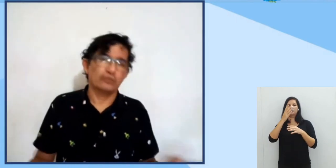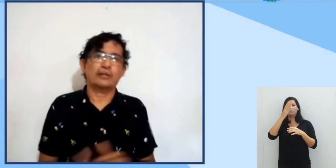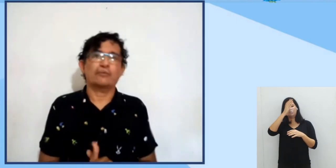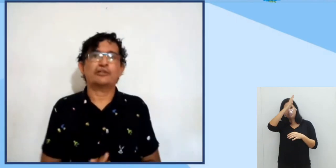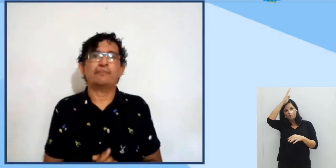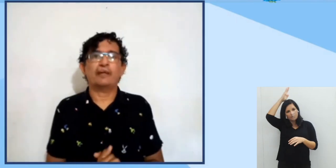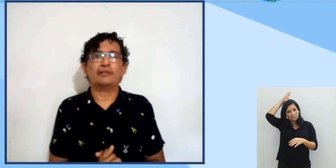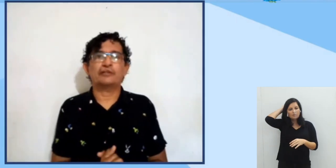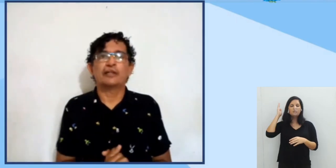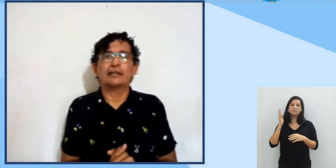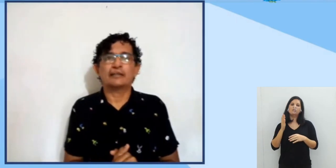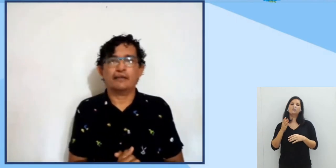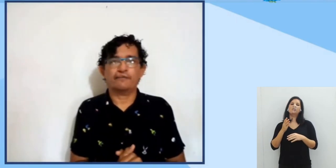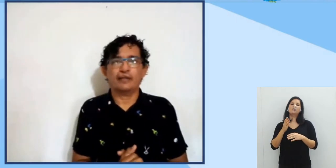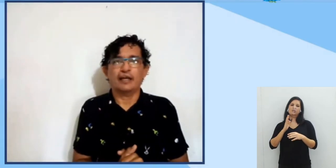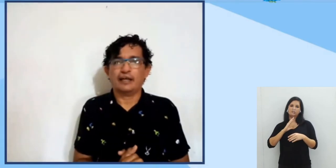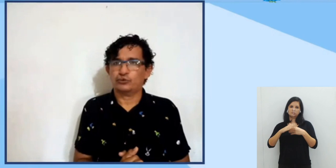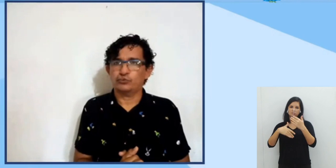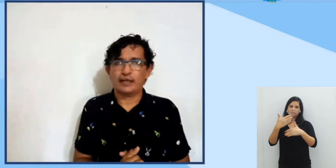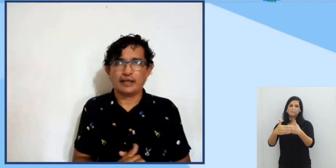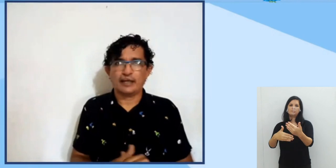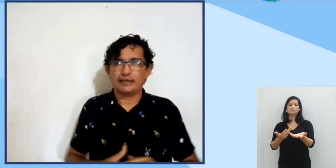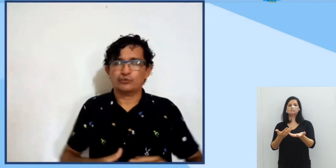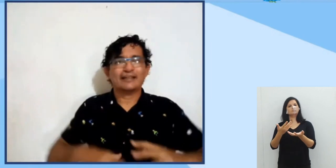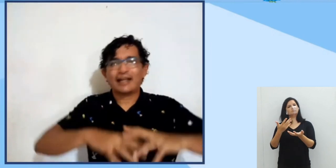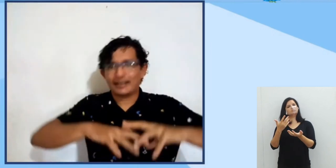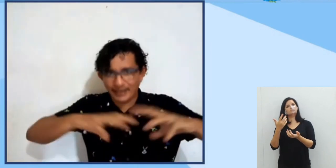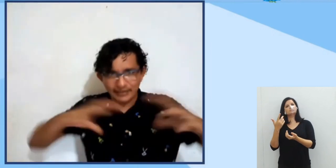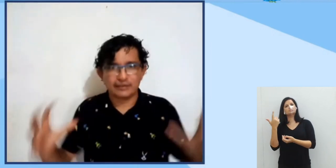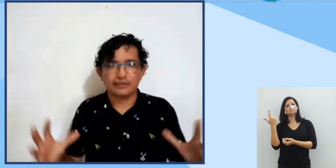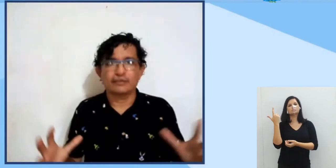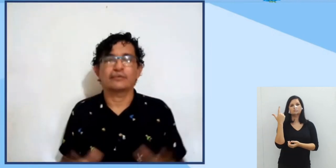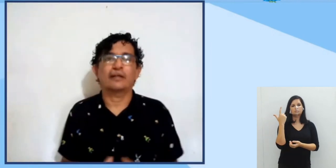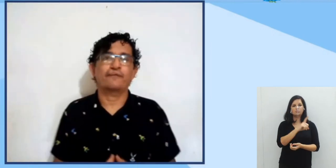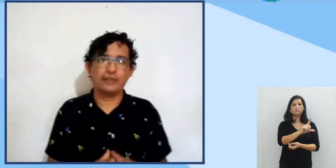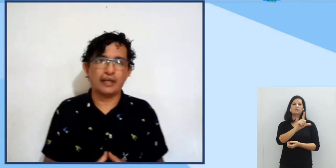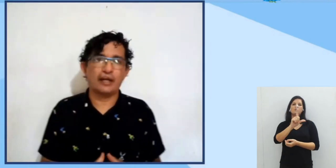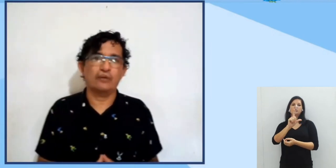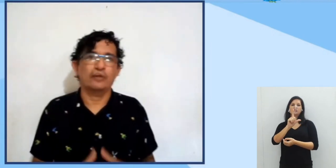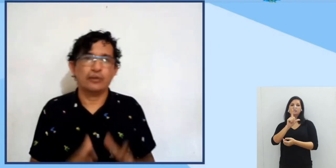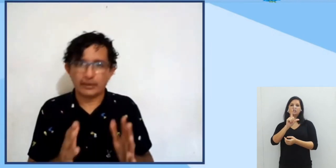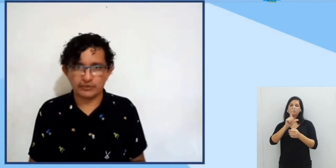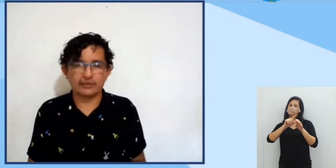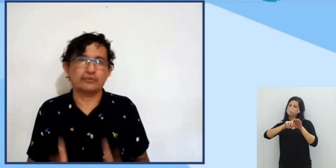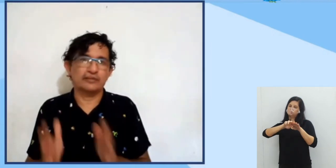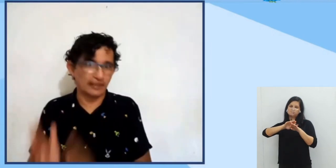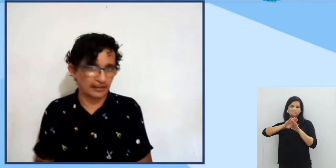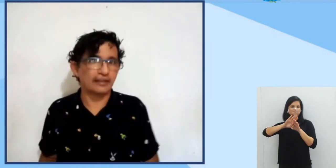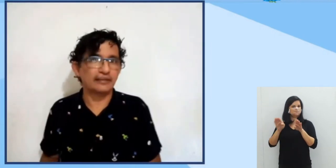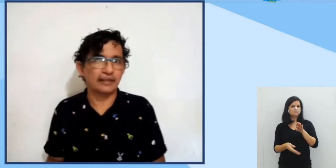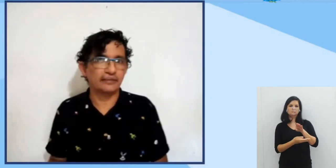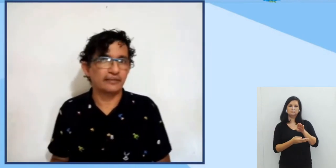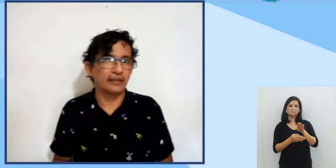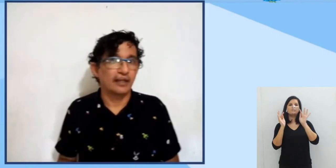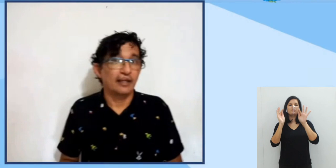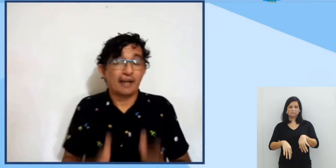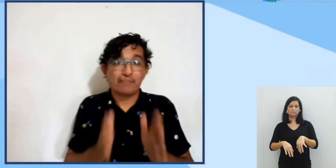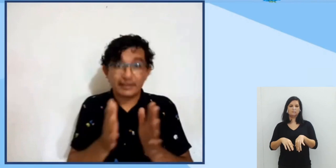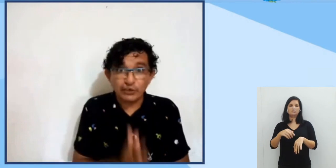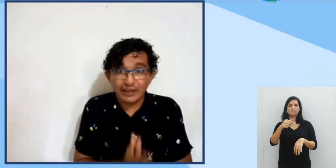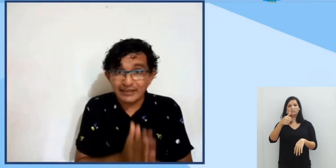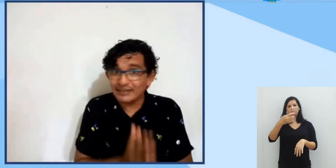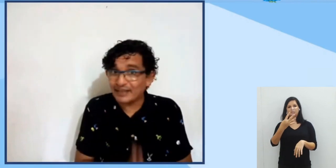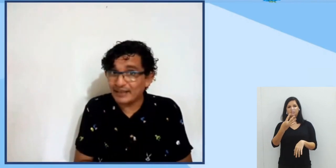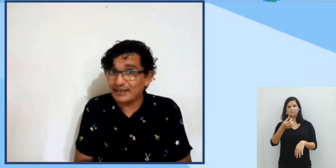e, consequentemente, teve a sua decadência, né, final em 476.